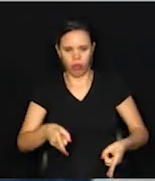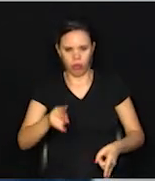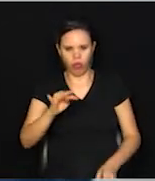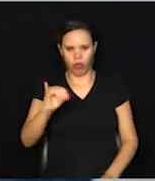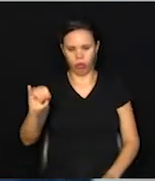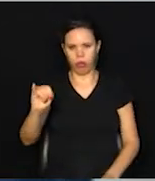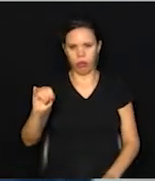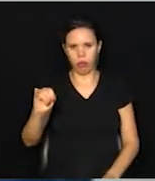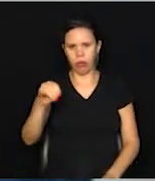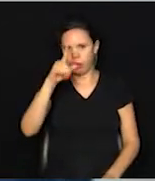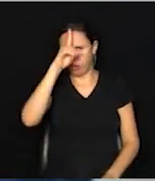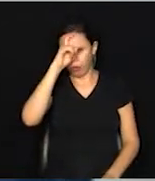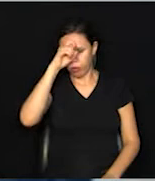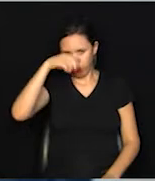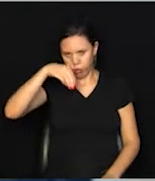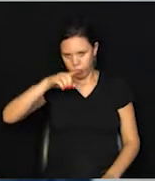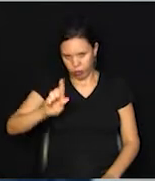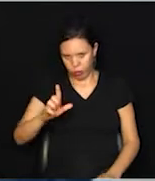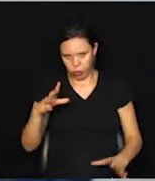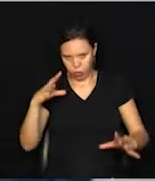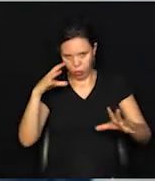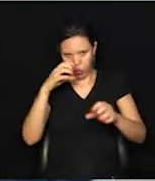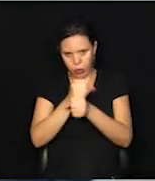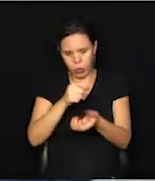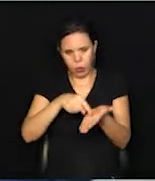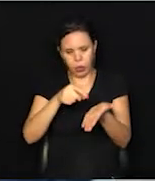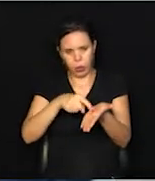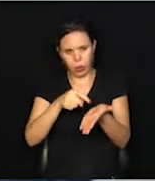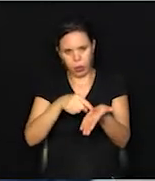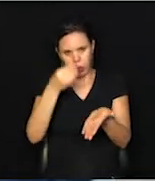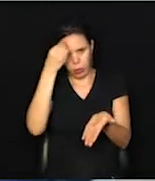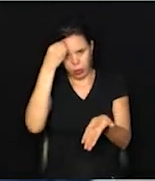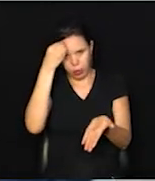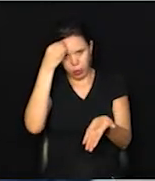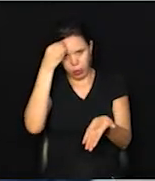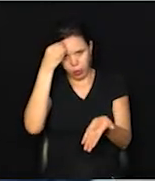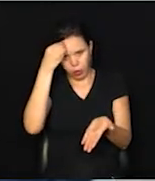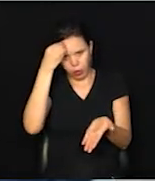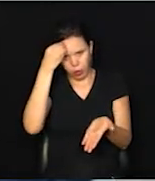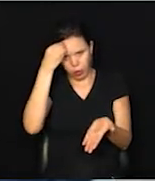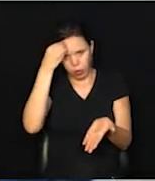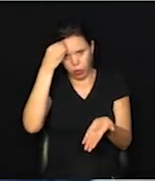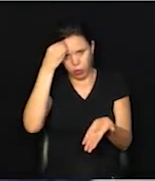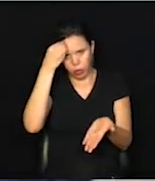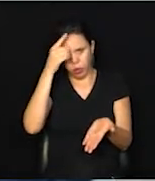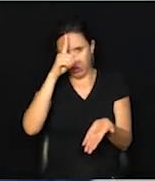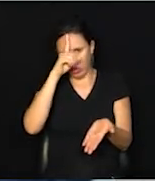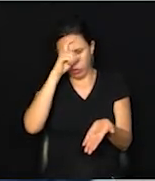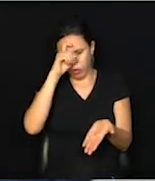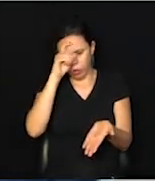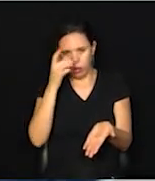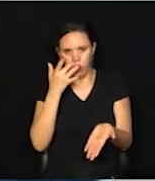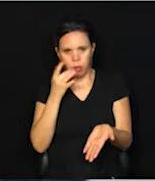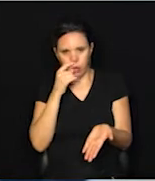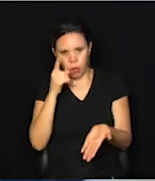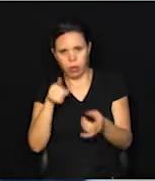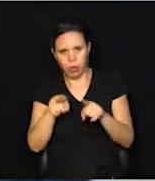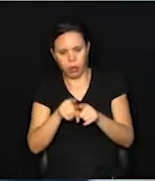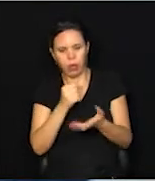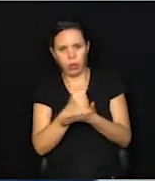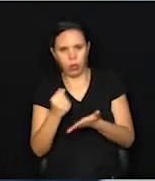falando da rede Mário Gatti, que eu tenho os números todos na mão, porque além da rede Mário Gatti, a cidade contava com os leitos